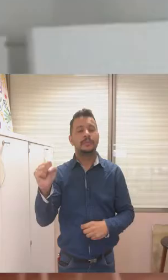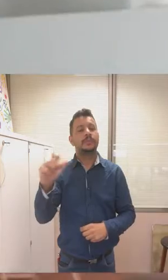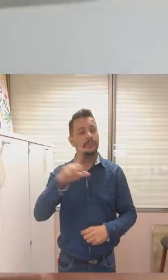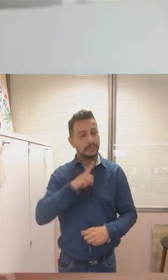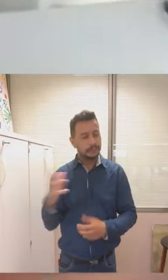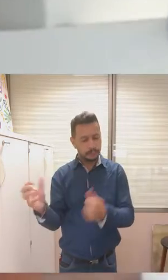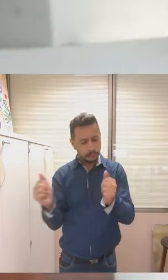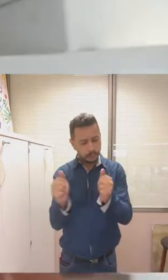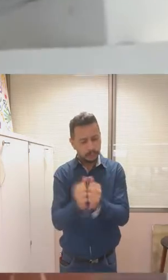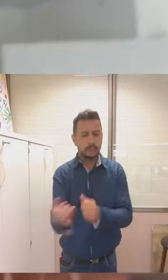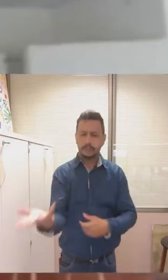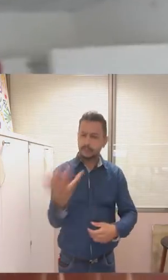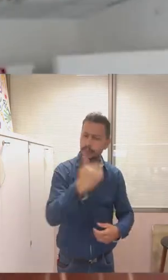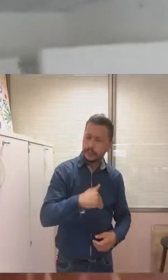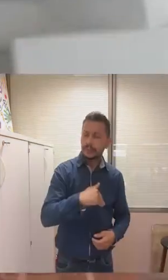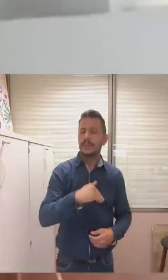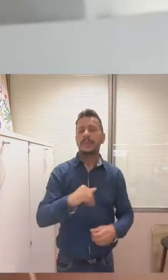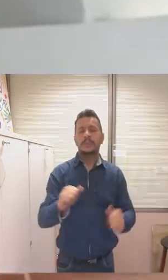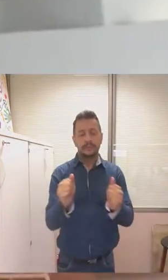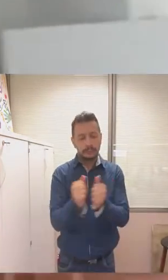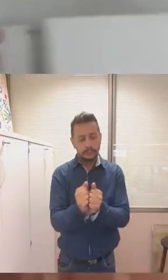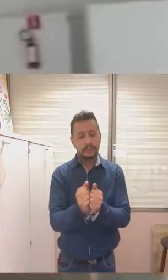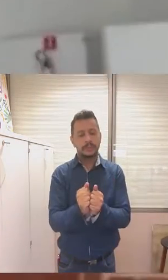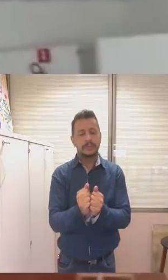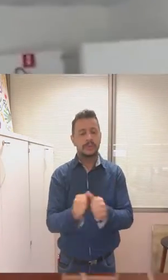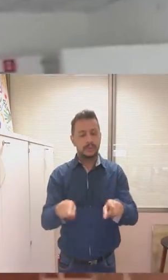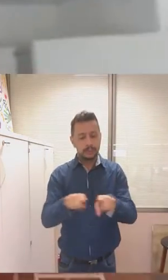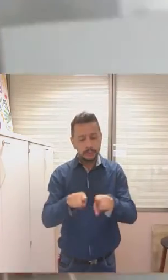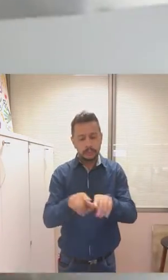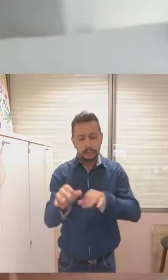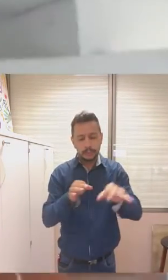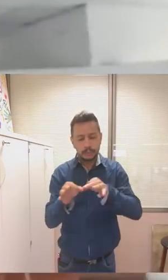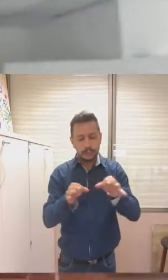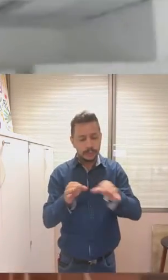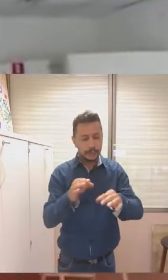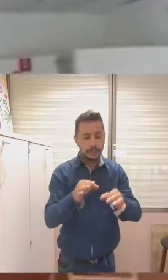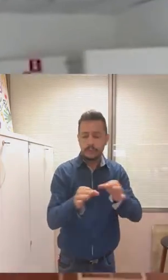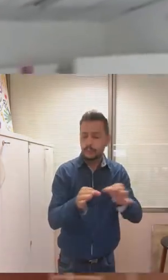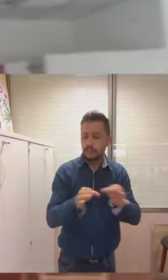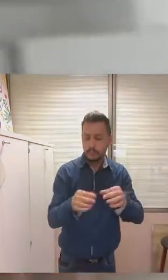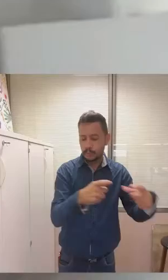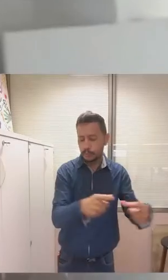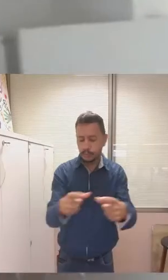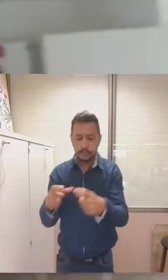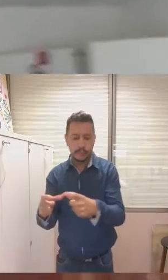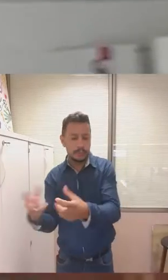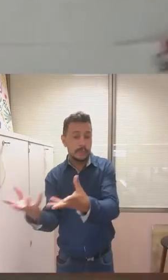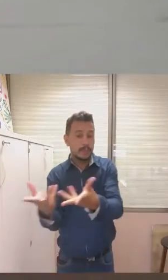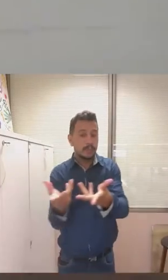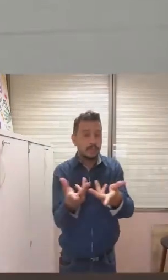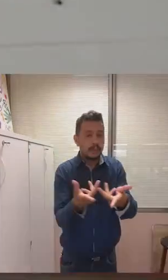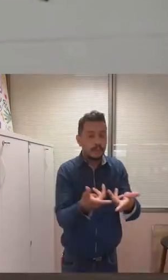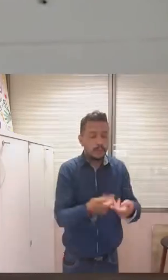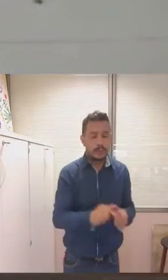vamos chegar junto vamos comparecer nós vamos daqui a pouco aí começar a preparar o local aqui para recepcionar vocês